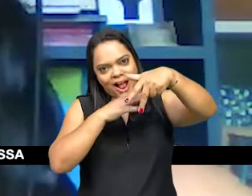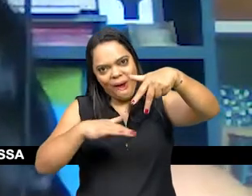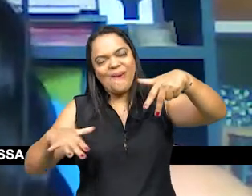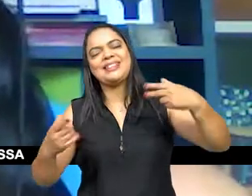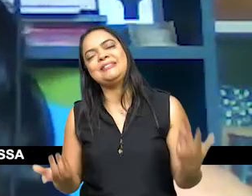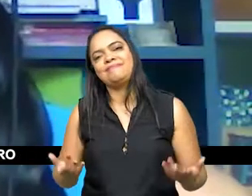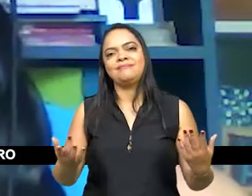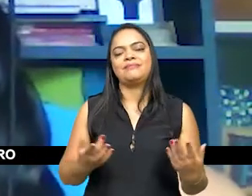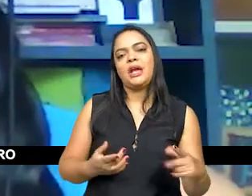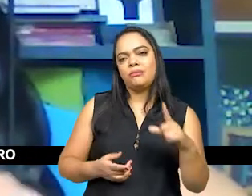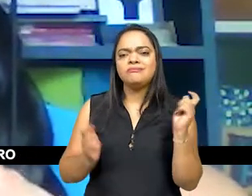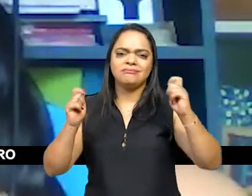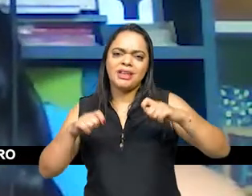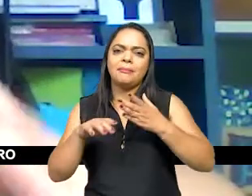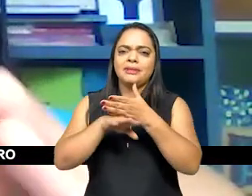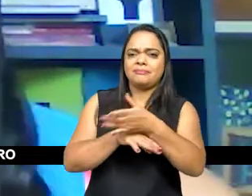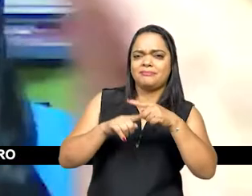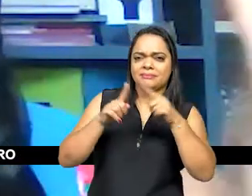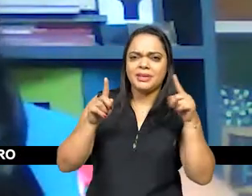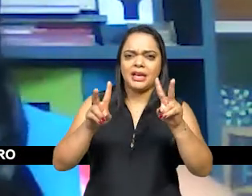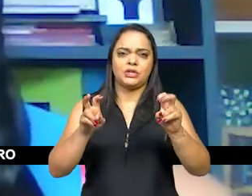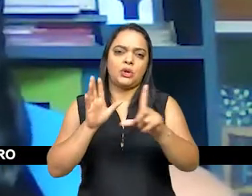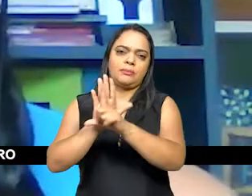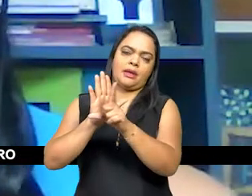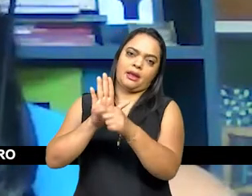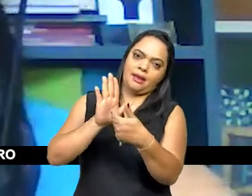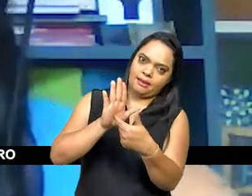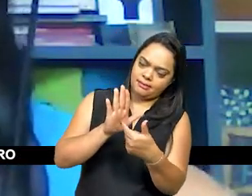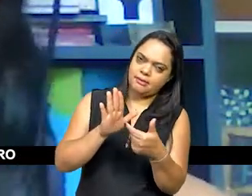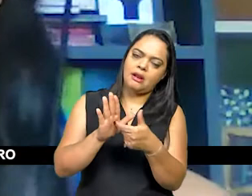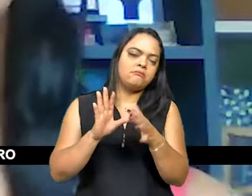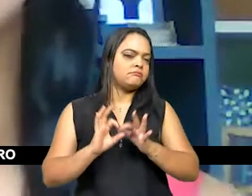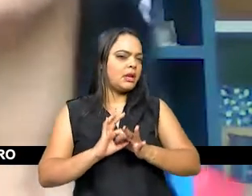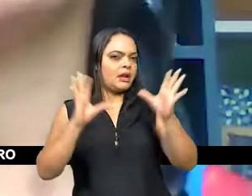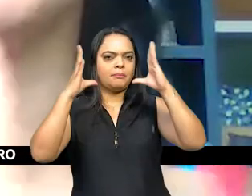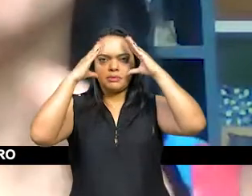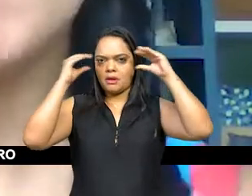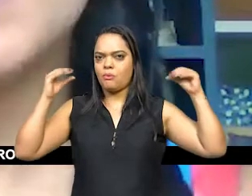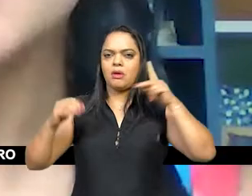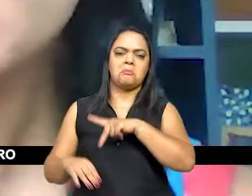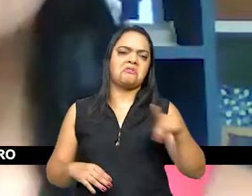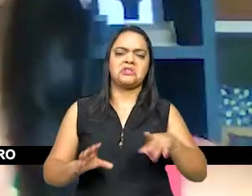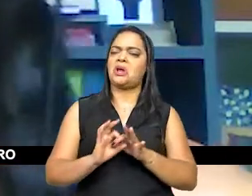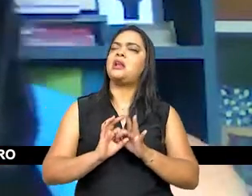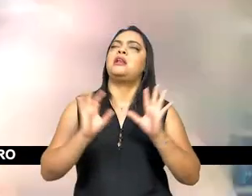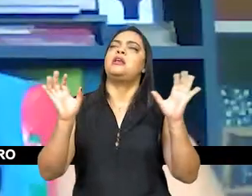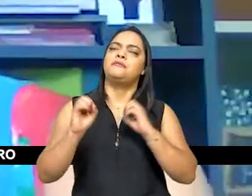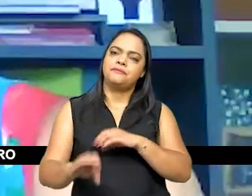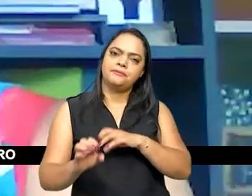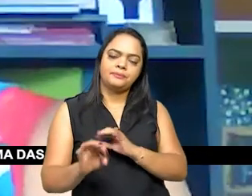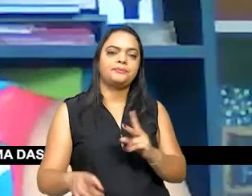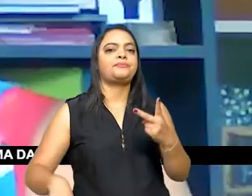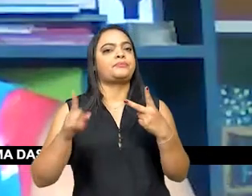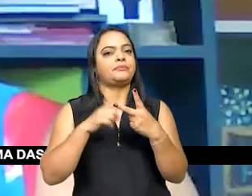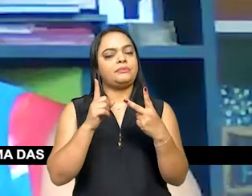Mas, volto, assim, essa dimensão dos dispositivos legais, né, que tranquilizam o professor para que ele faça, e este